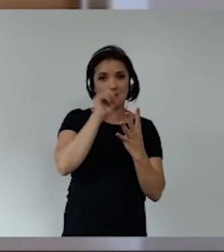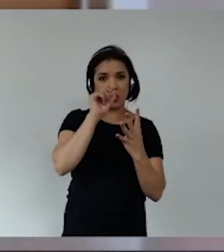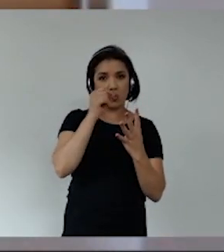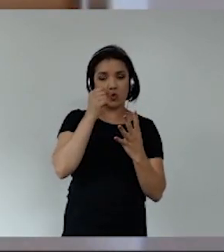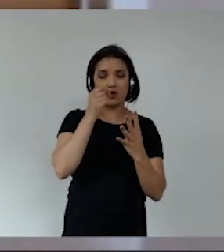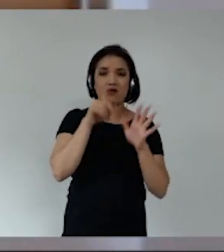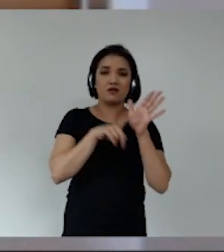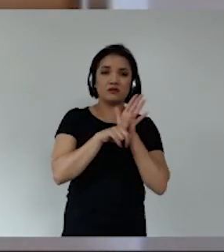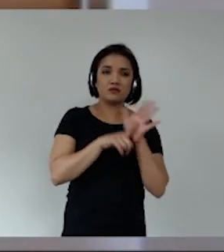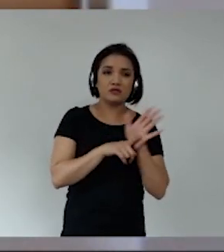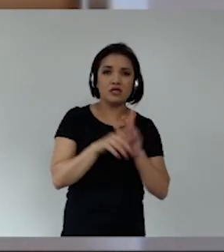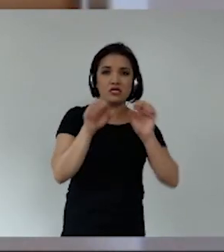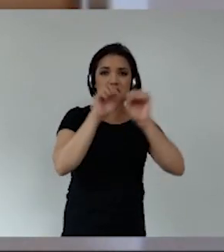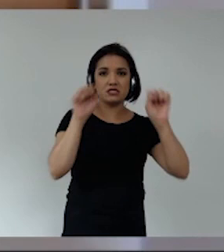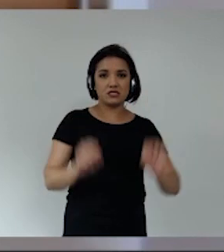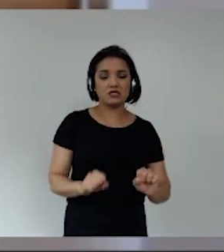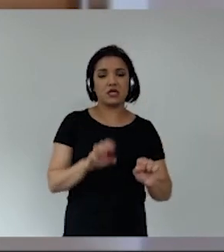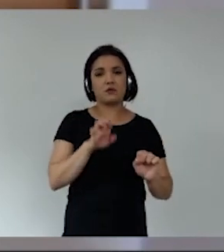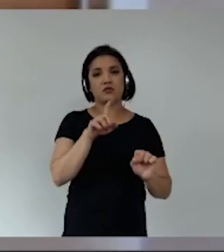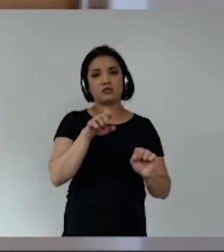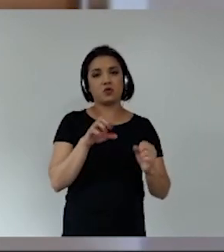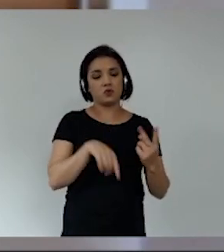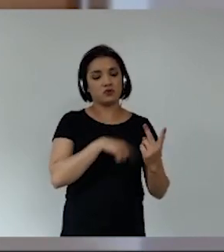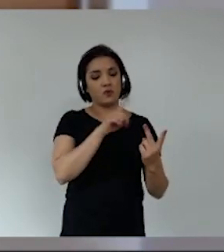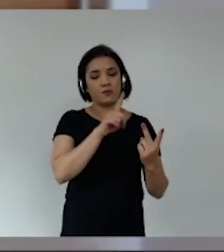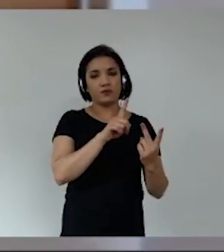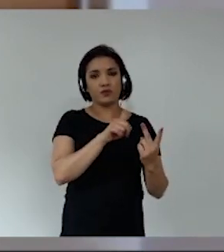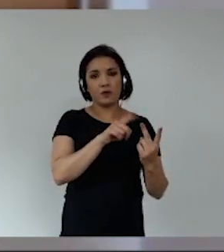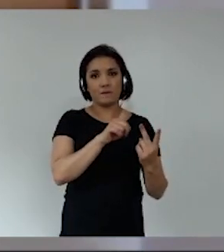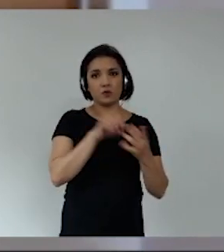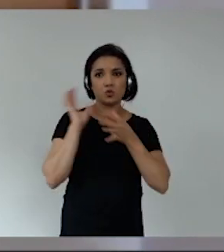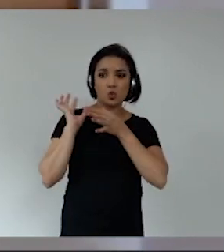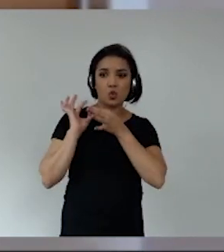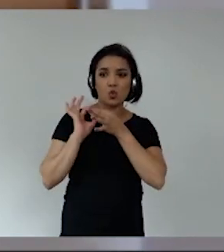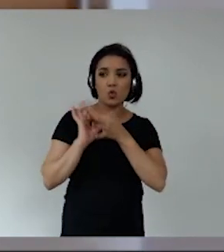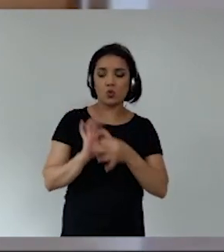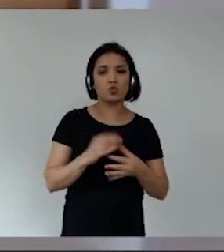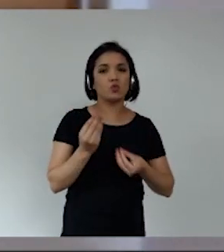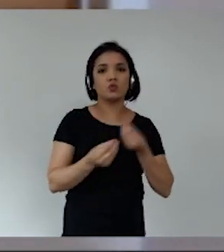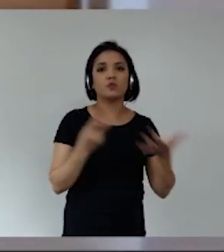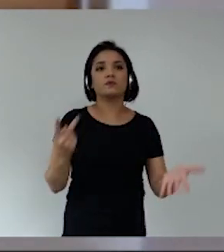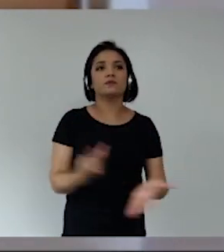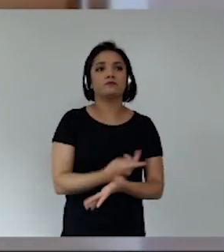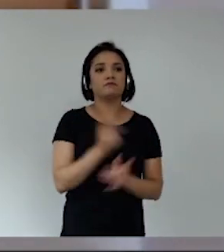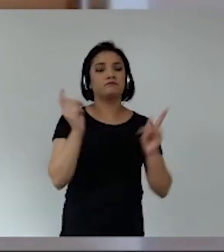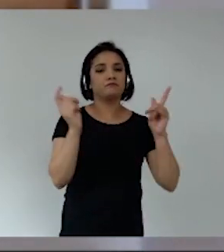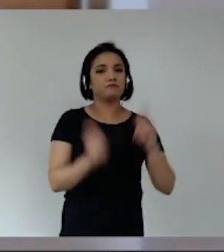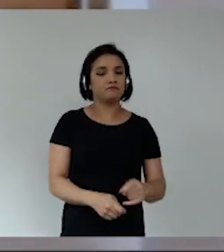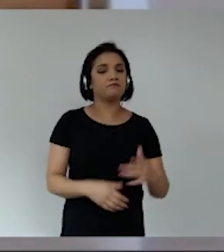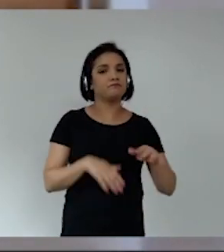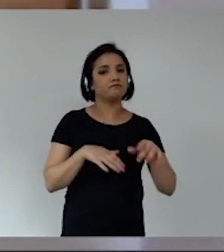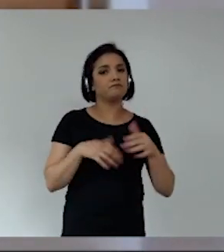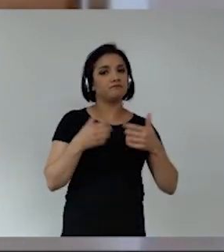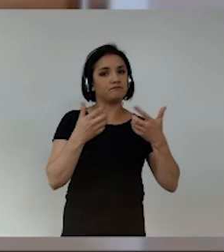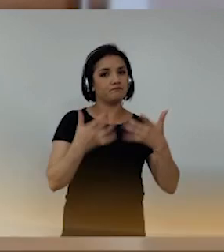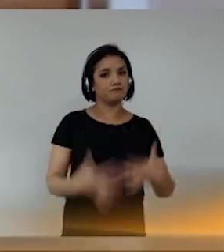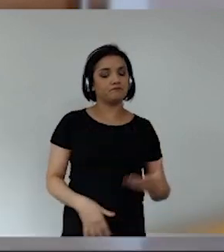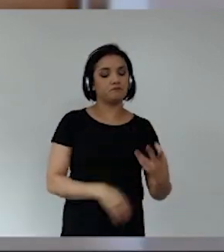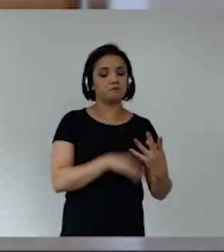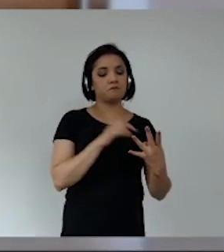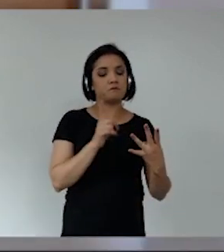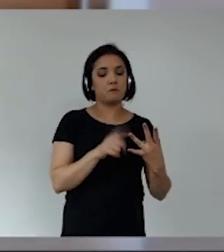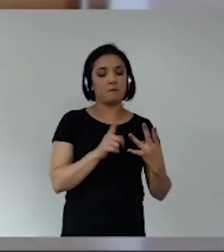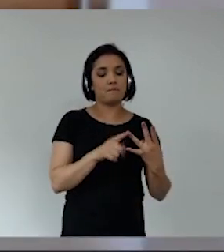do falido sistema de execução brasileiro, depois apresentar um contexto que foi propício para falarmos em desjudicialização de atos